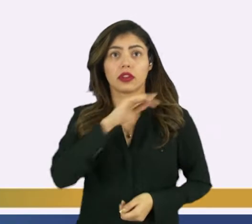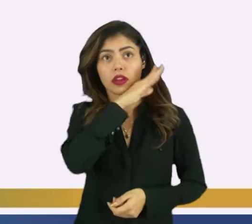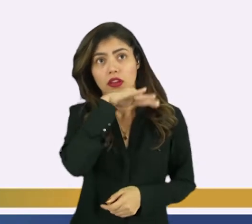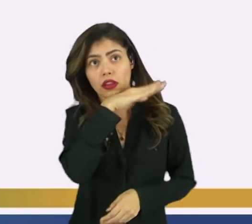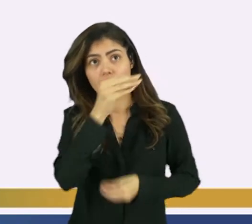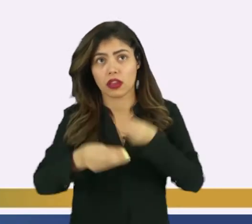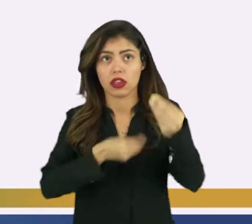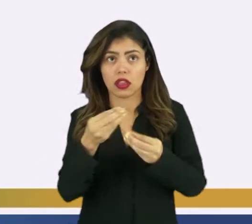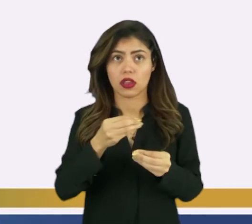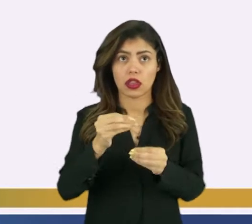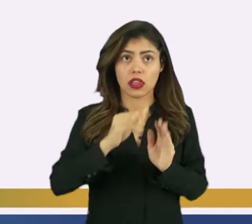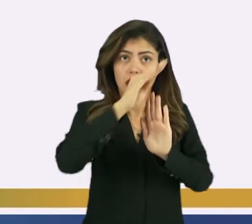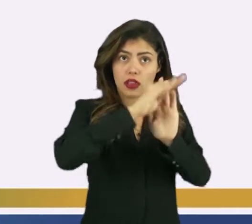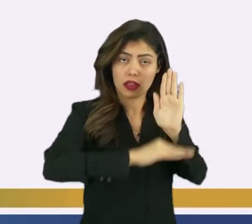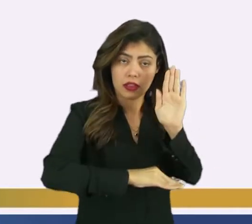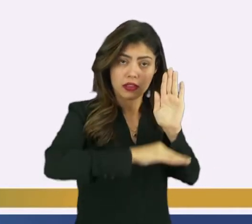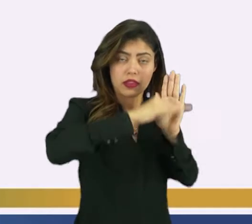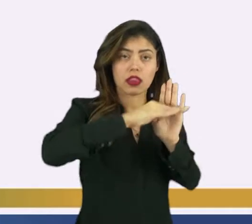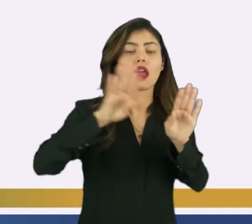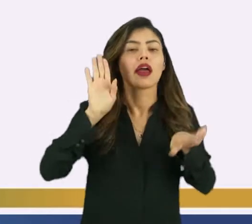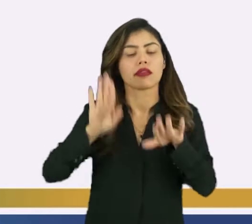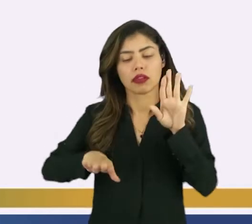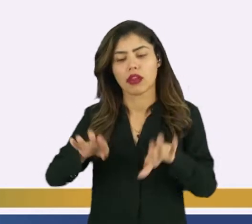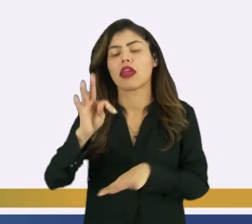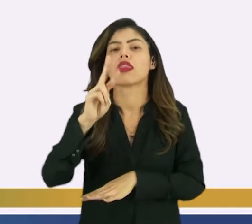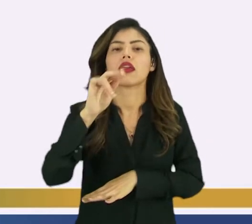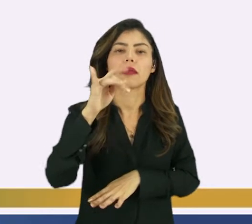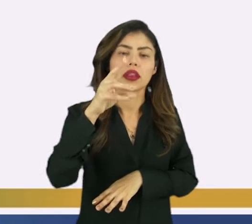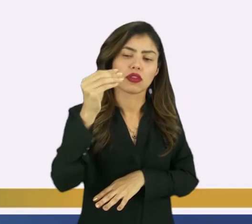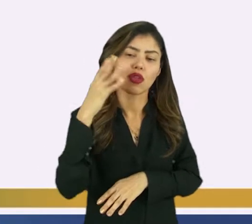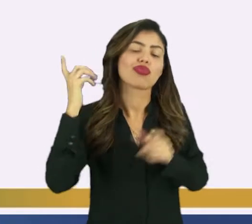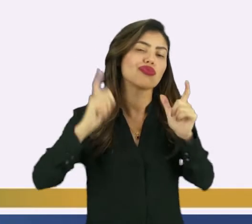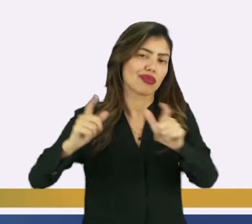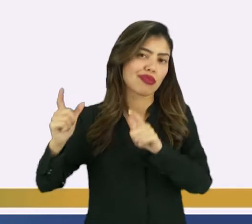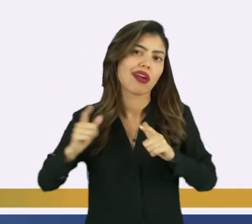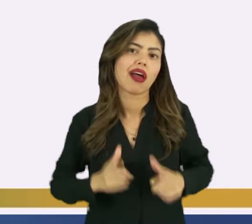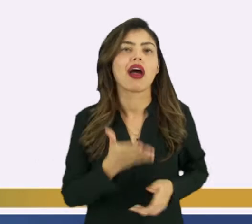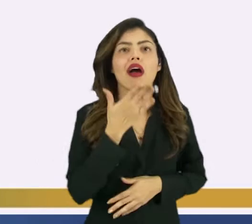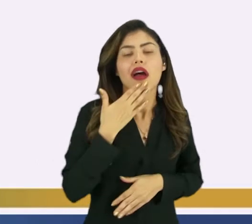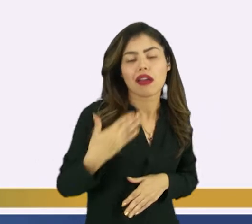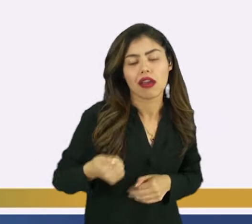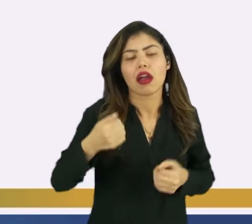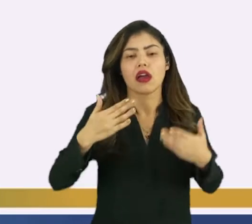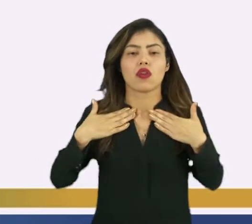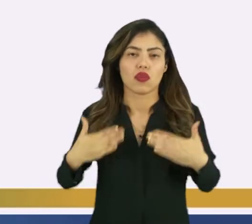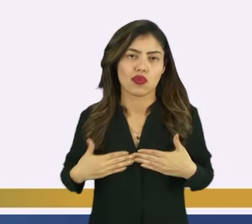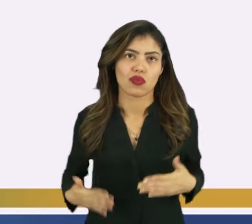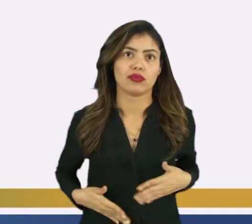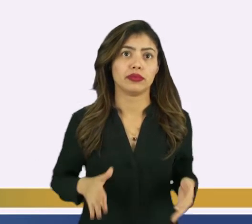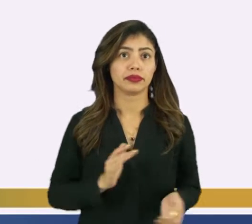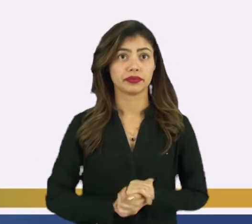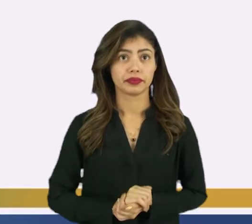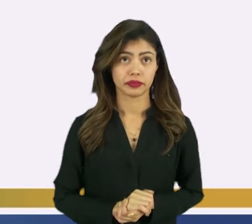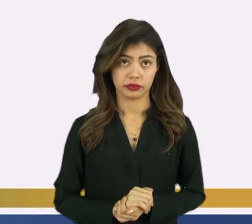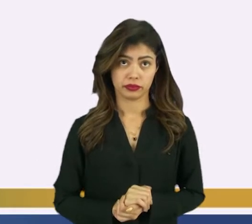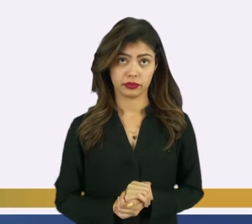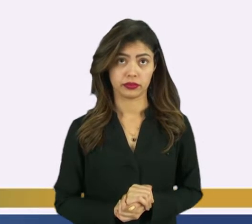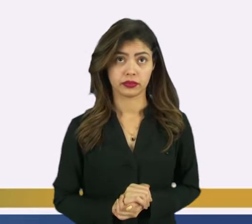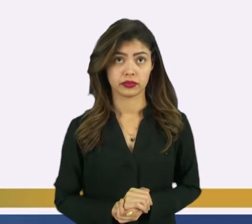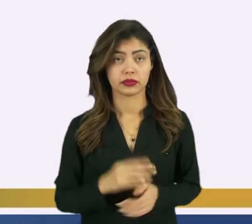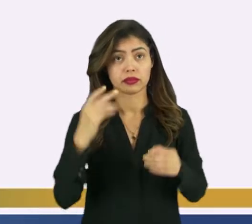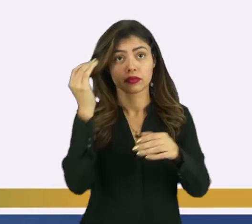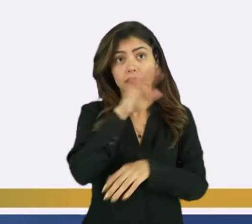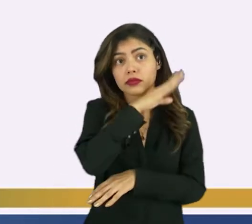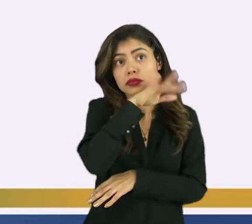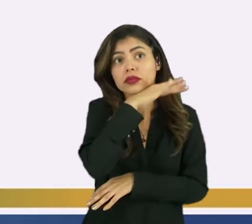animais classificados como ectotérmicos, ou seja, dependem da temperatura do ambiente para controlar sua temperatura. E